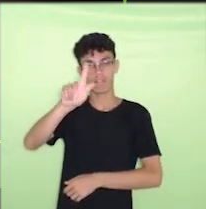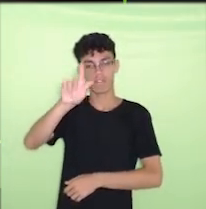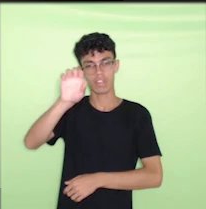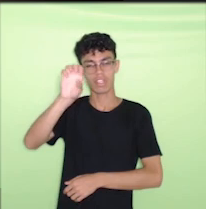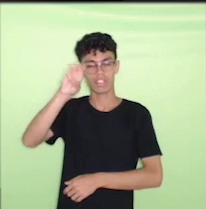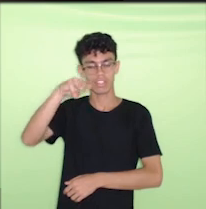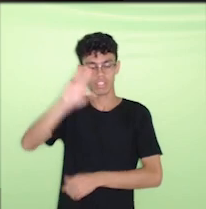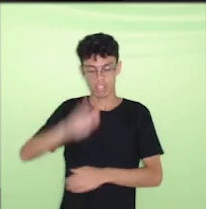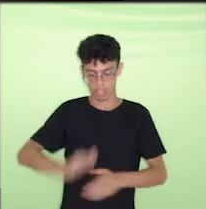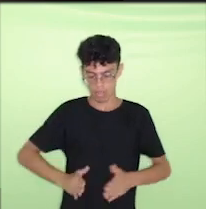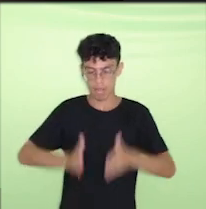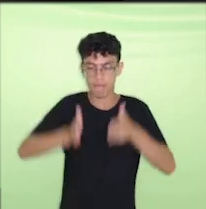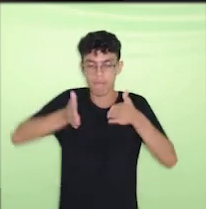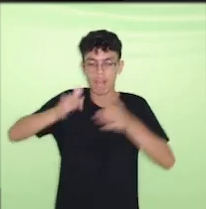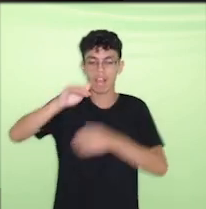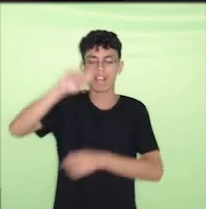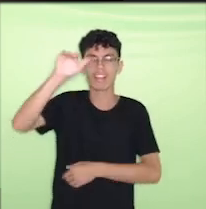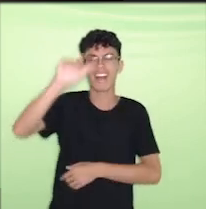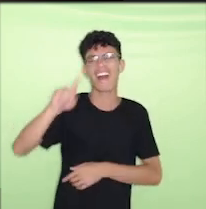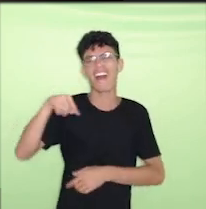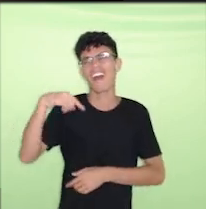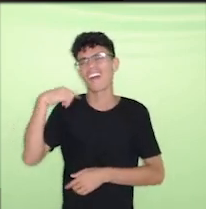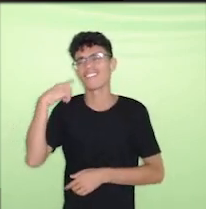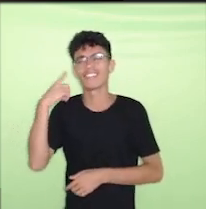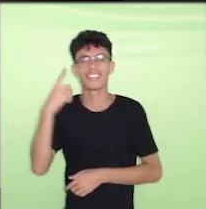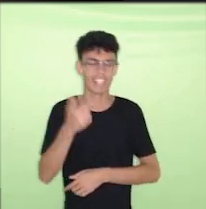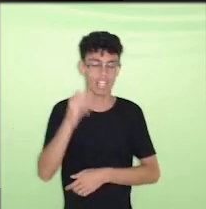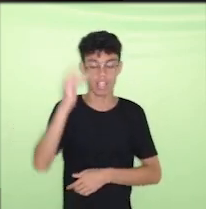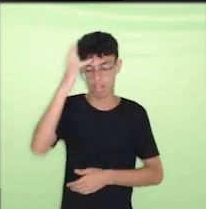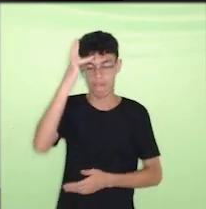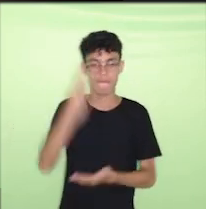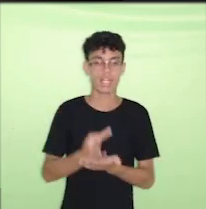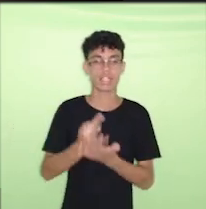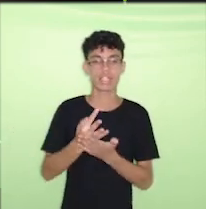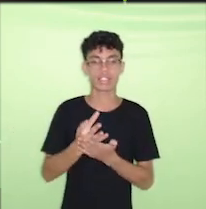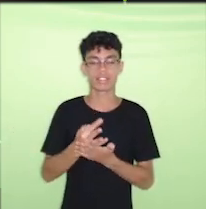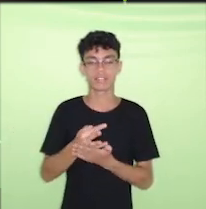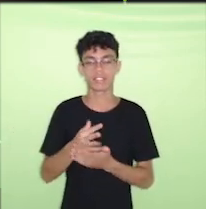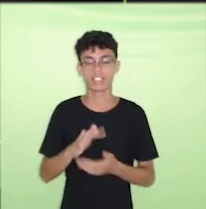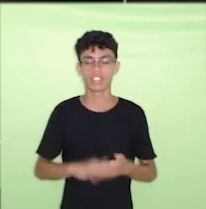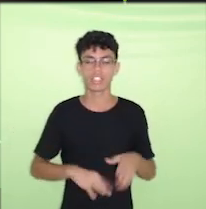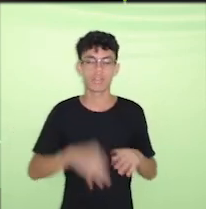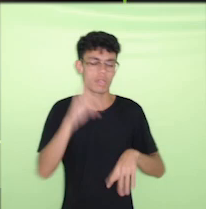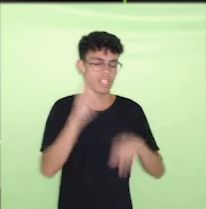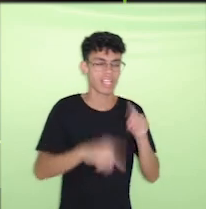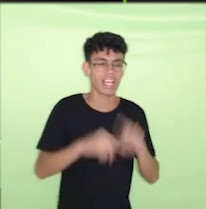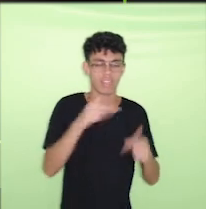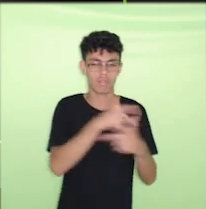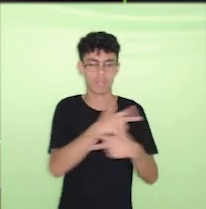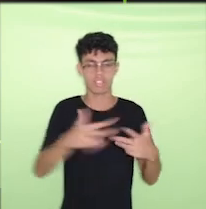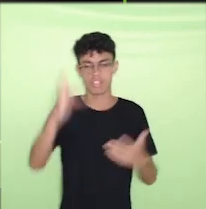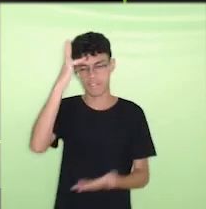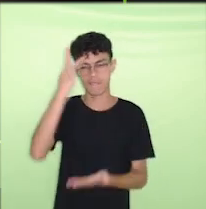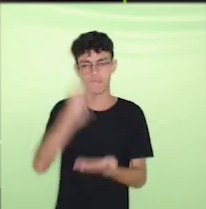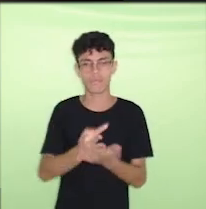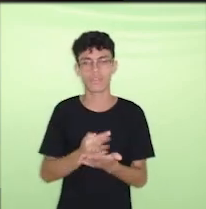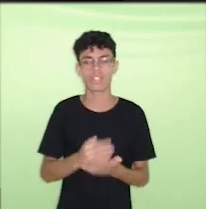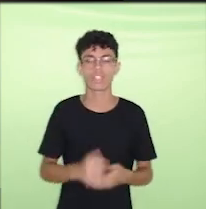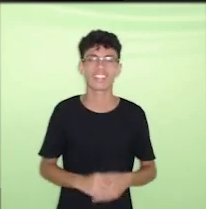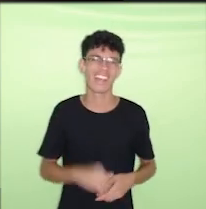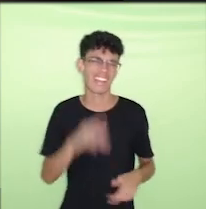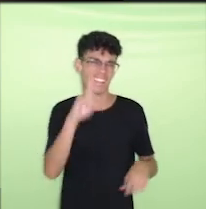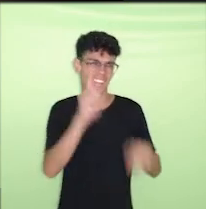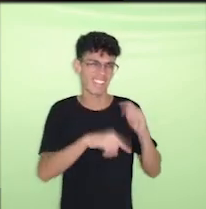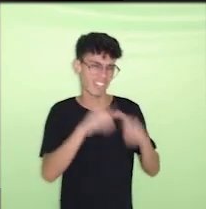parto. Esses delirantes sinais de fé. São objetos de fé, Senhor. Não